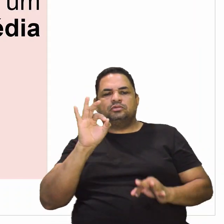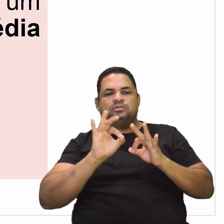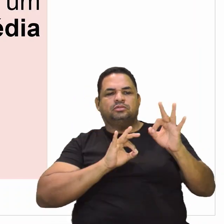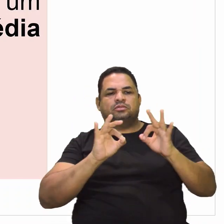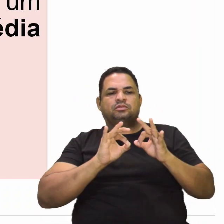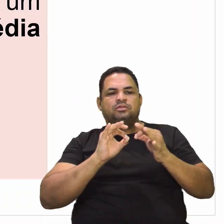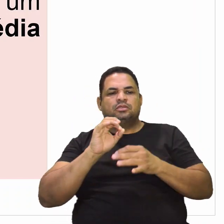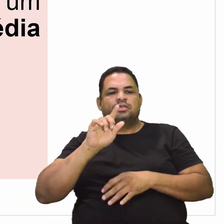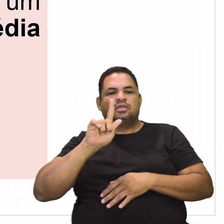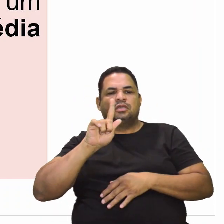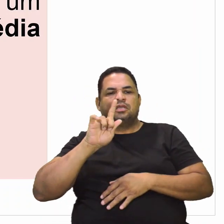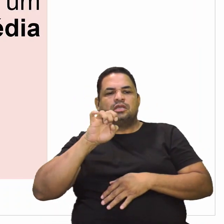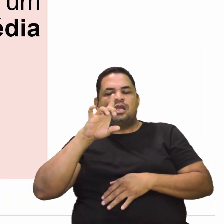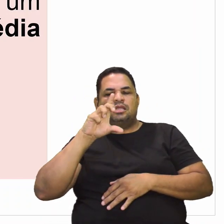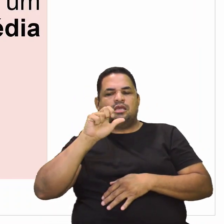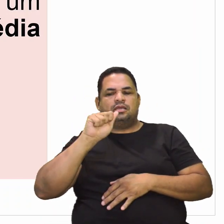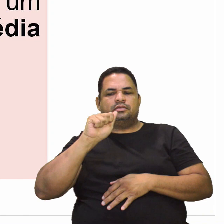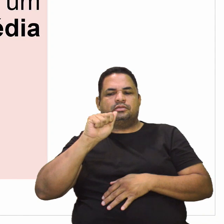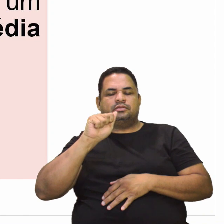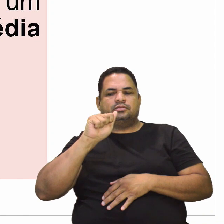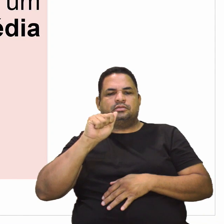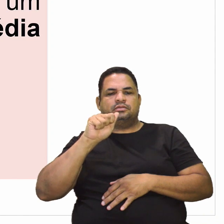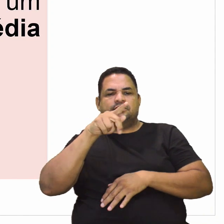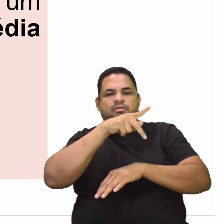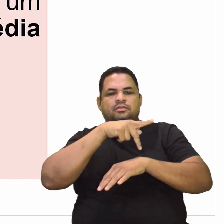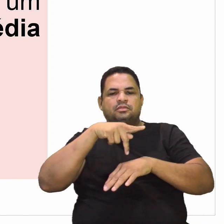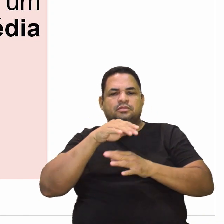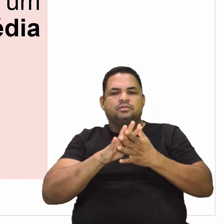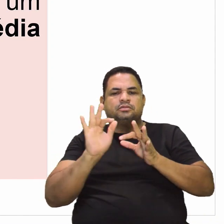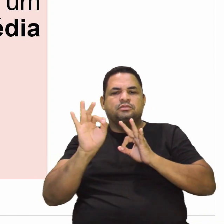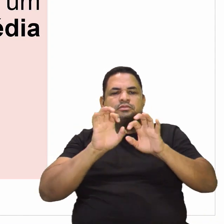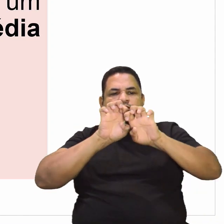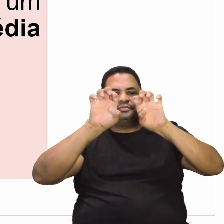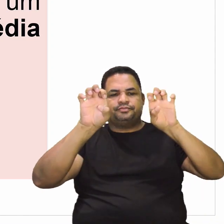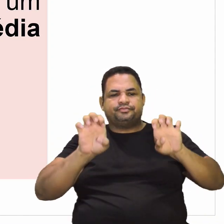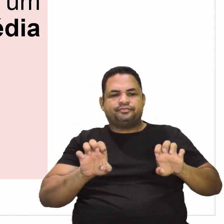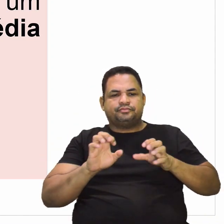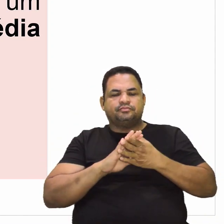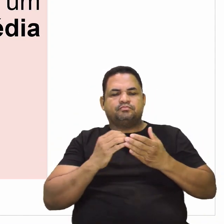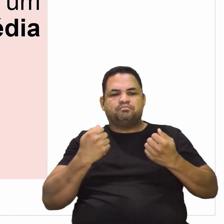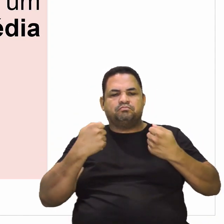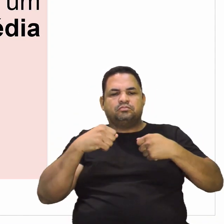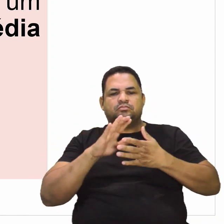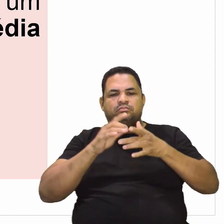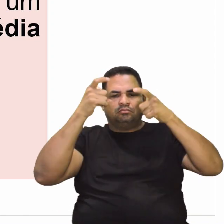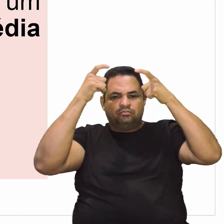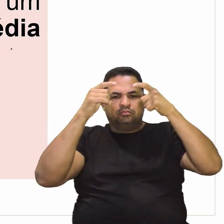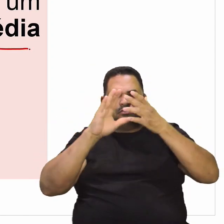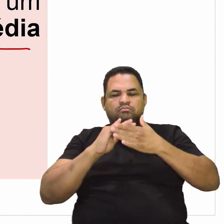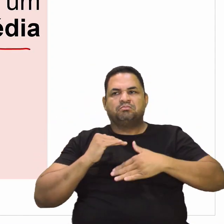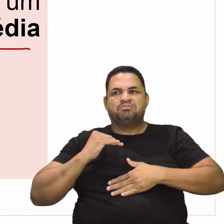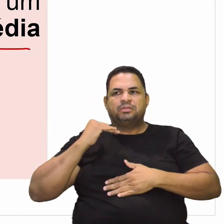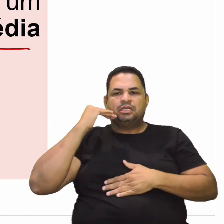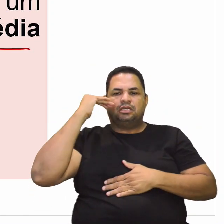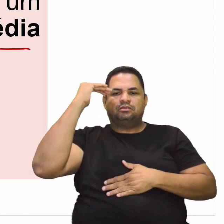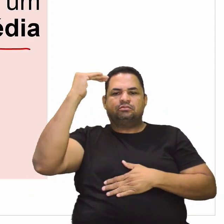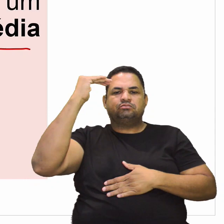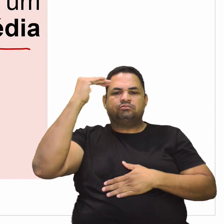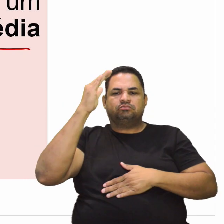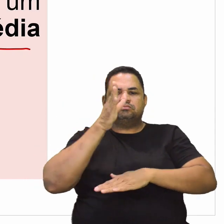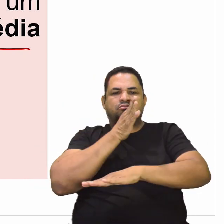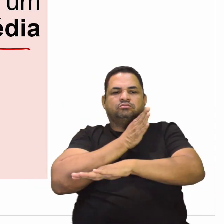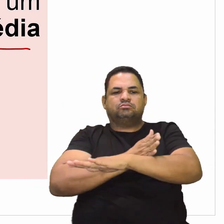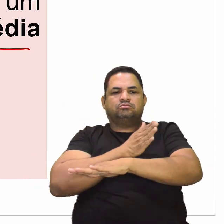estabelecendo na Gália e vão conseguir estruturar um poderoso reino na